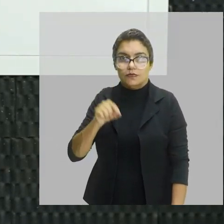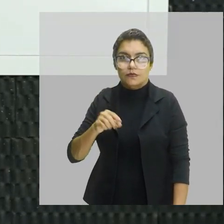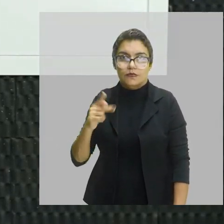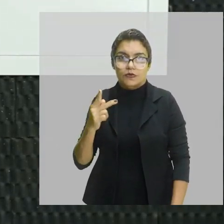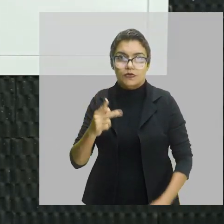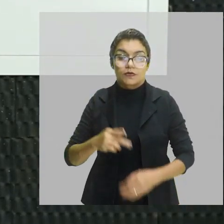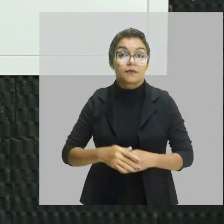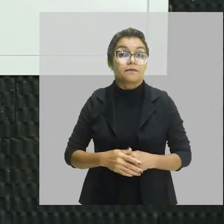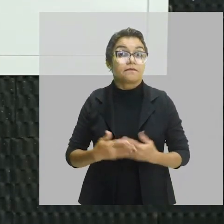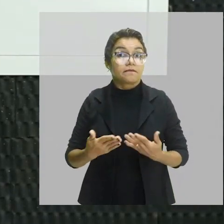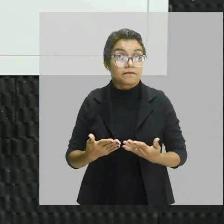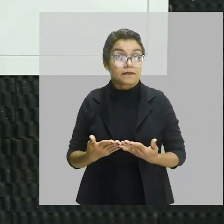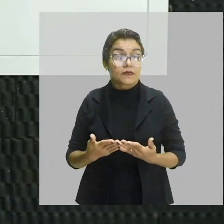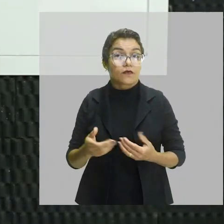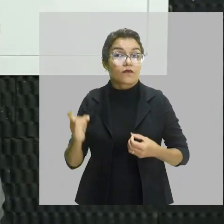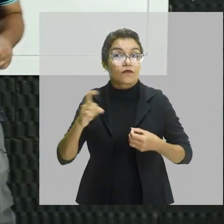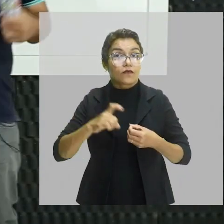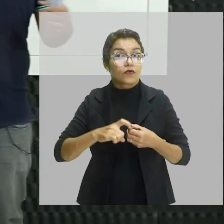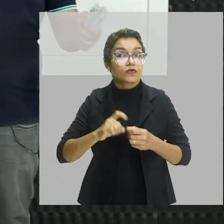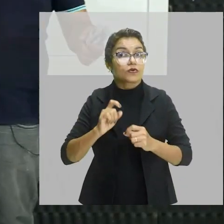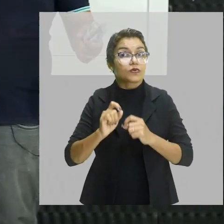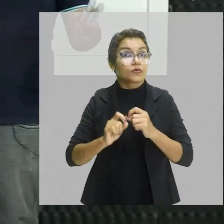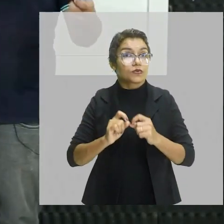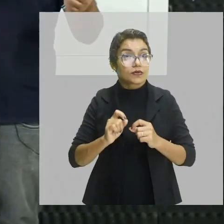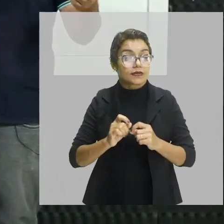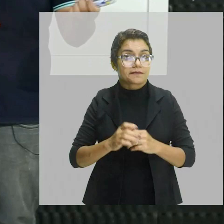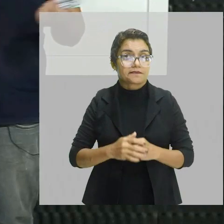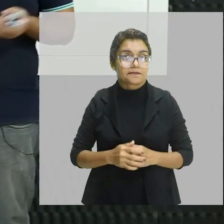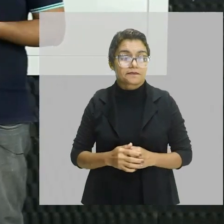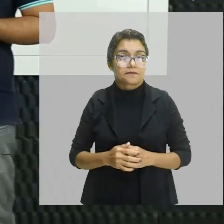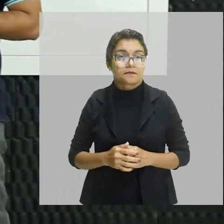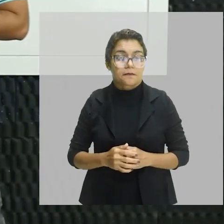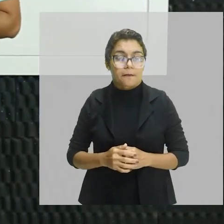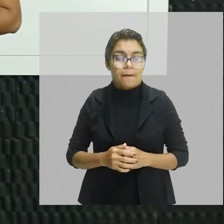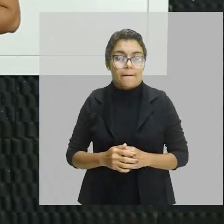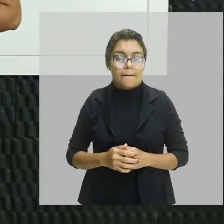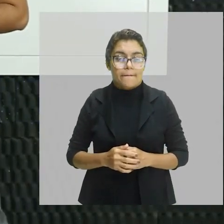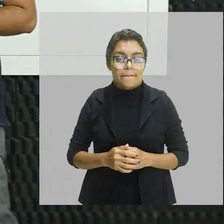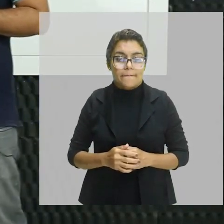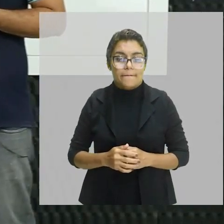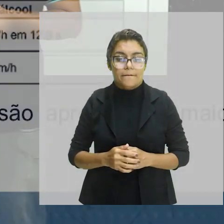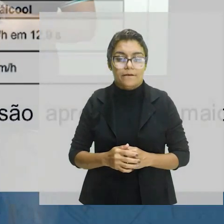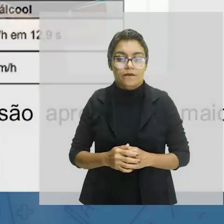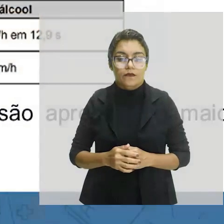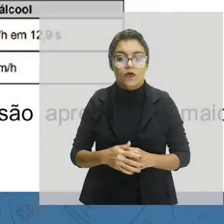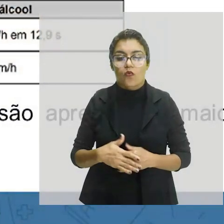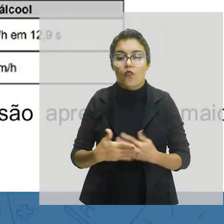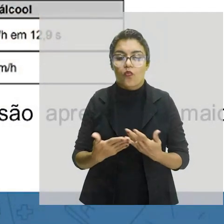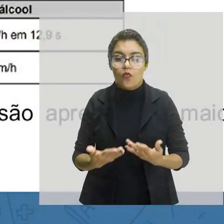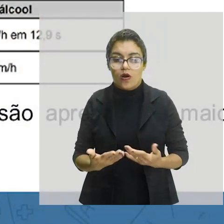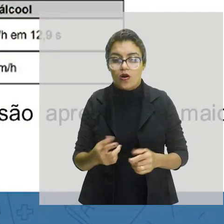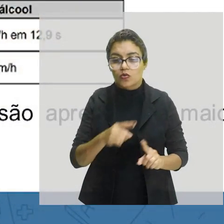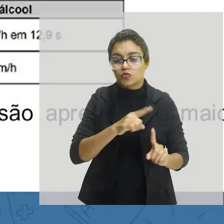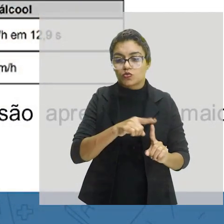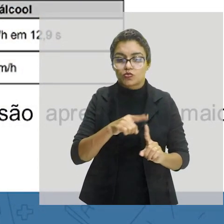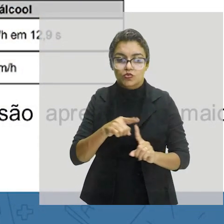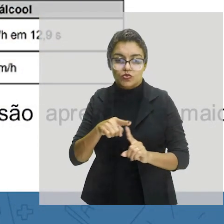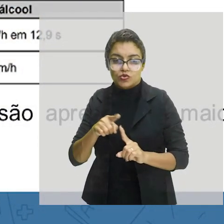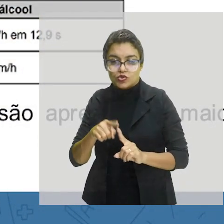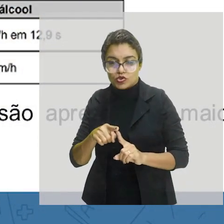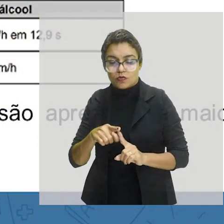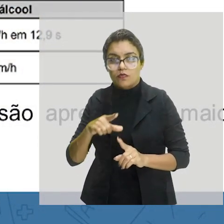Certo? Então, voltando aí, considerando desprezível a resistência do ar, qual a versão apresenta